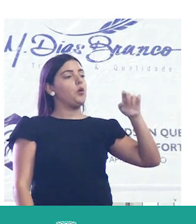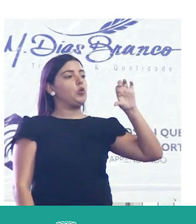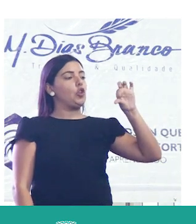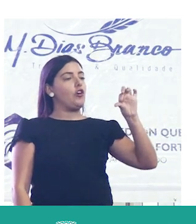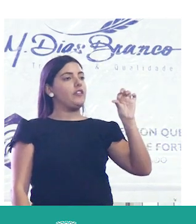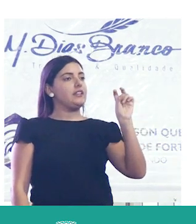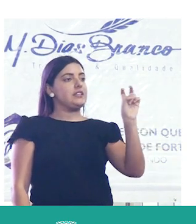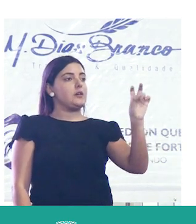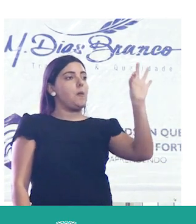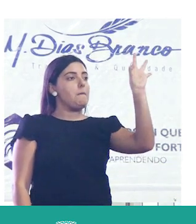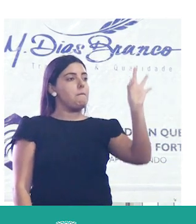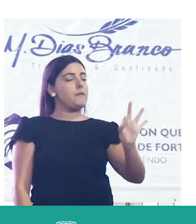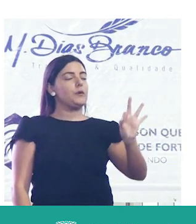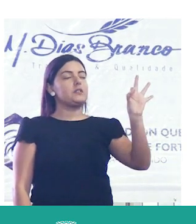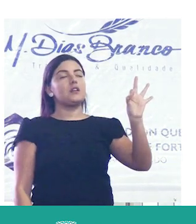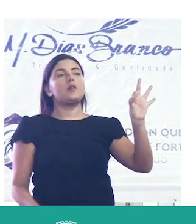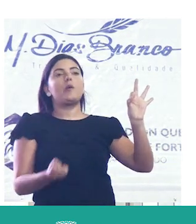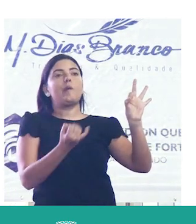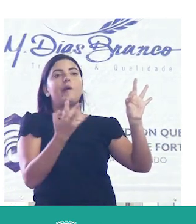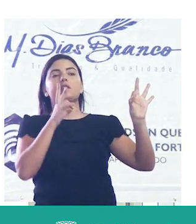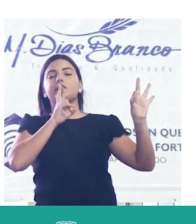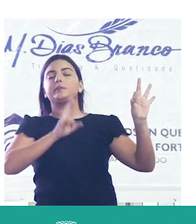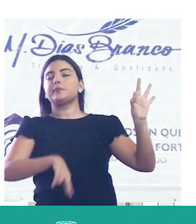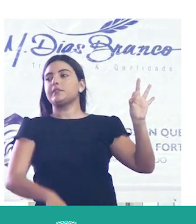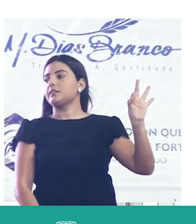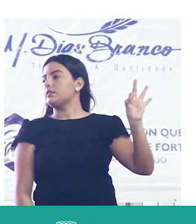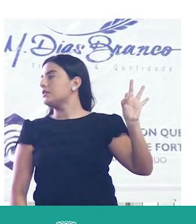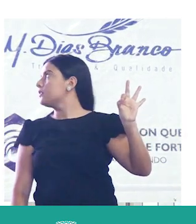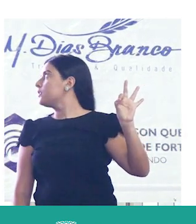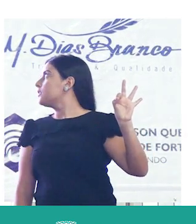7,95% da tonelada, que dá quanto?